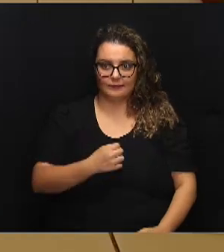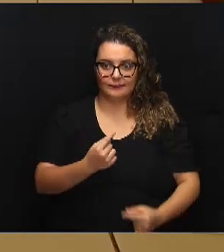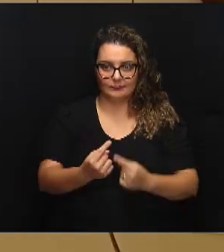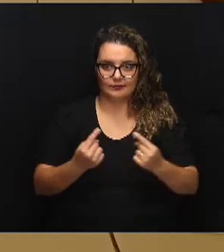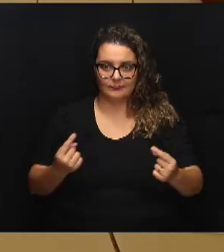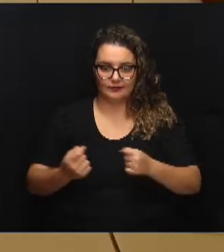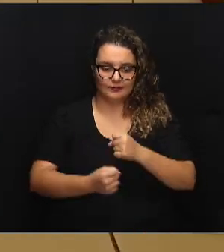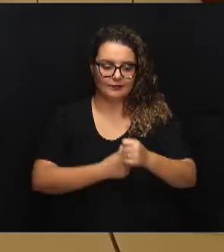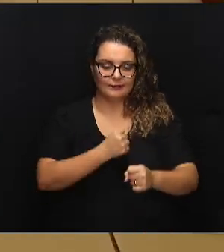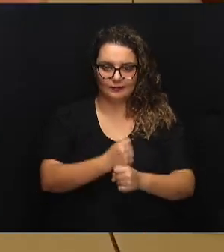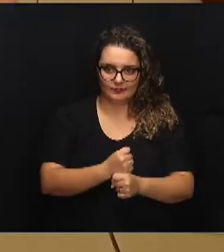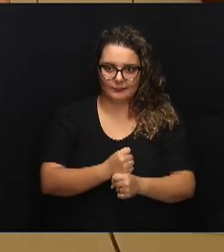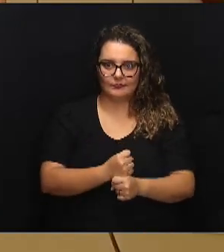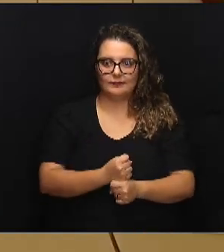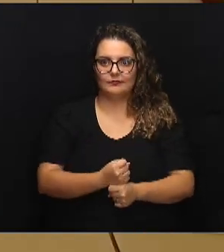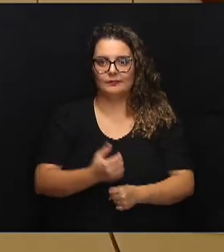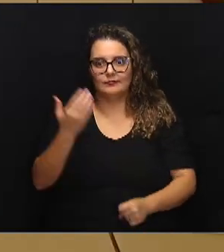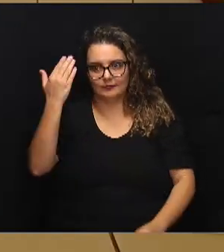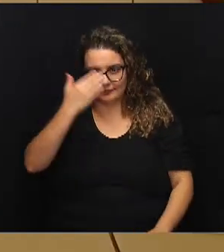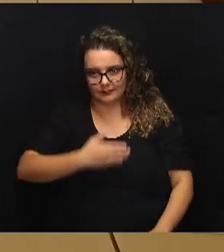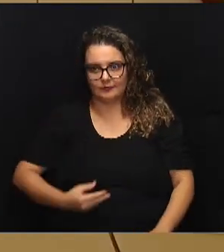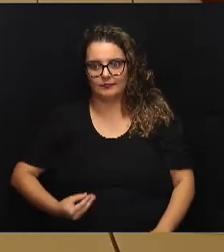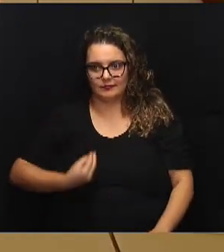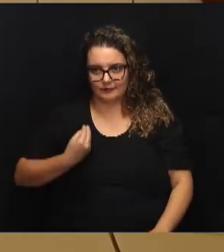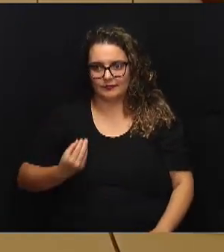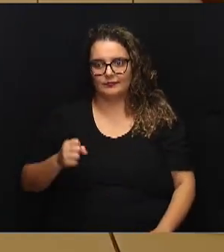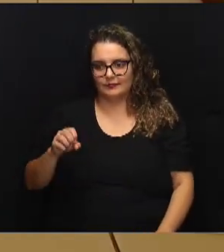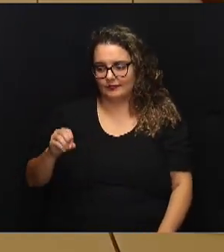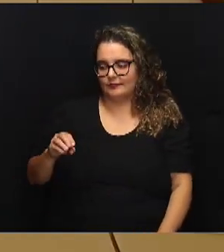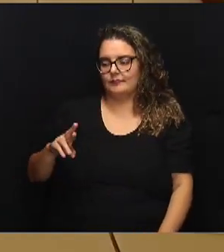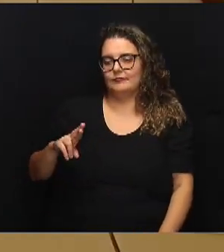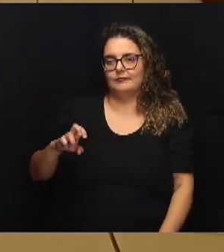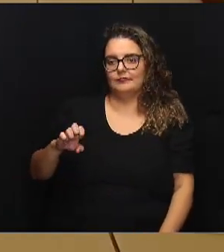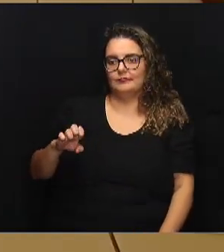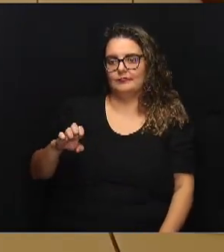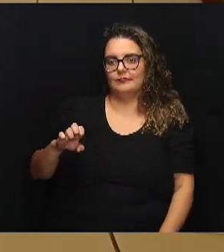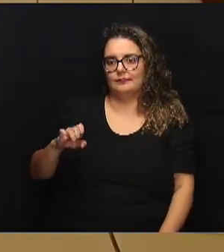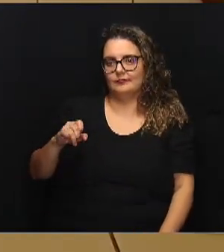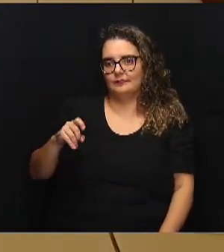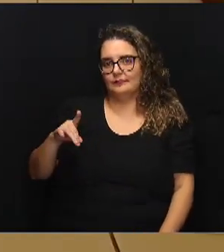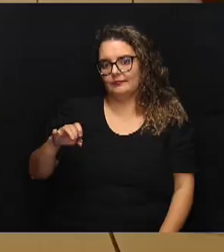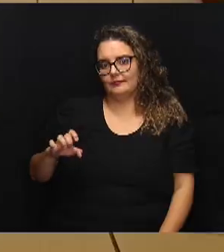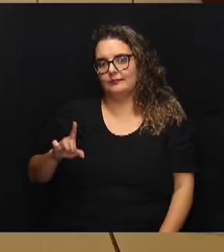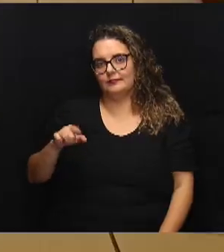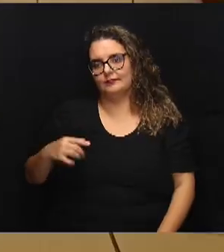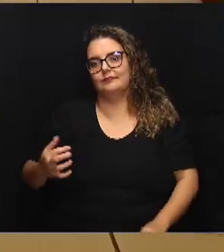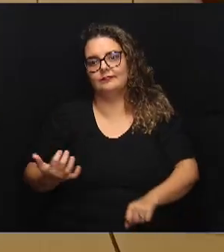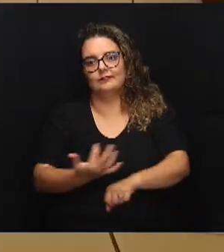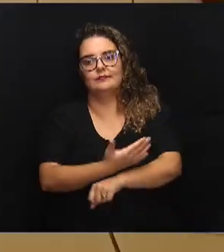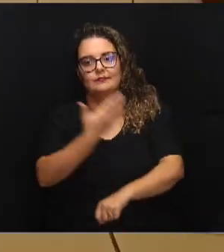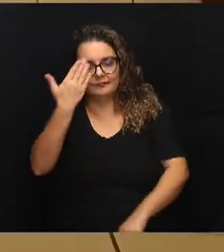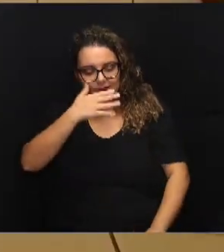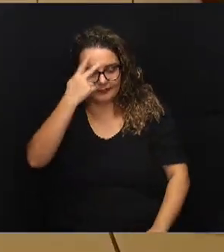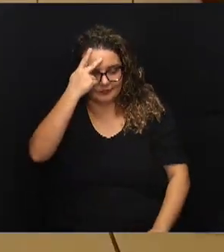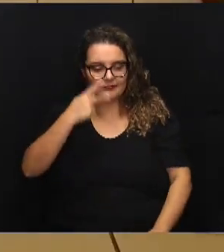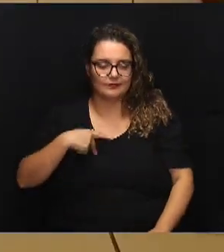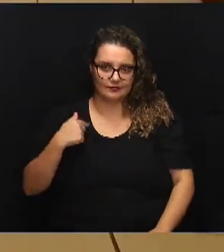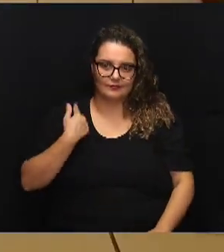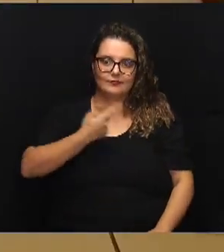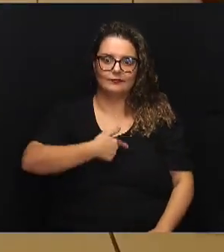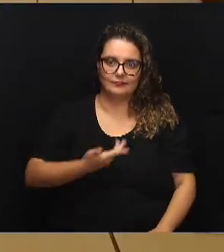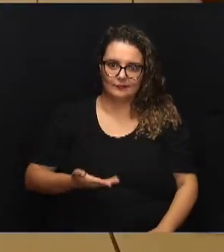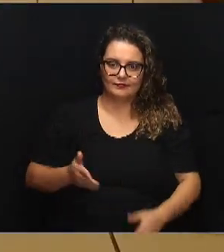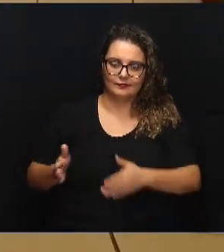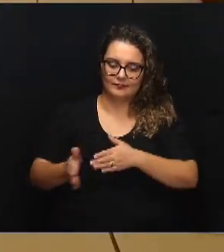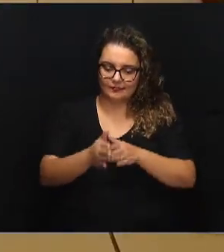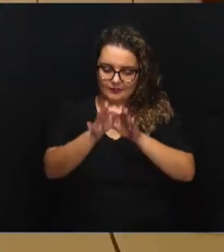ano, para testemunhar esta vida nova em sobriedade. Foi uma grande emoção, provando a nós mesmos que estamos